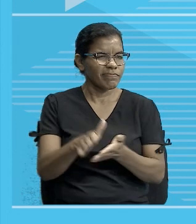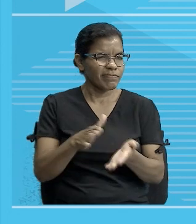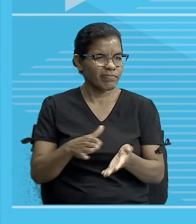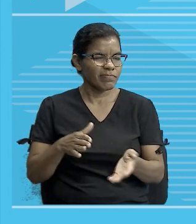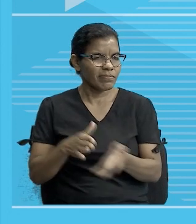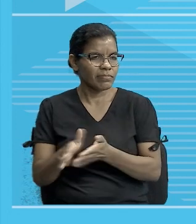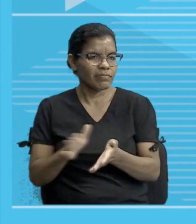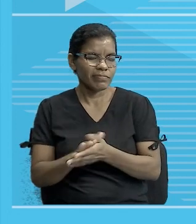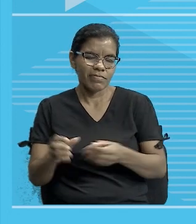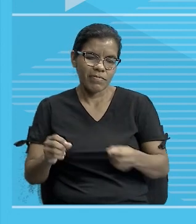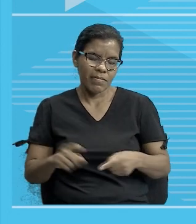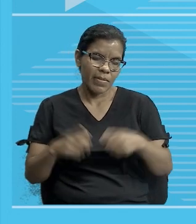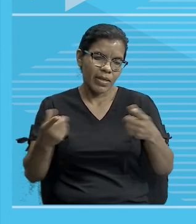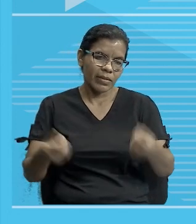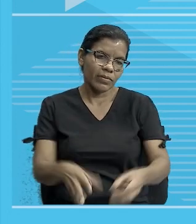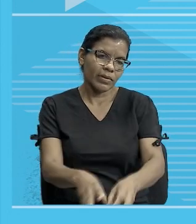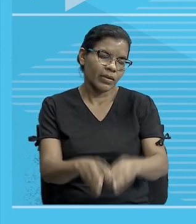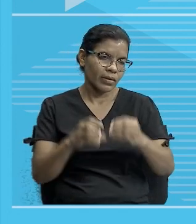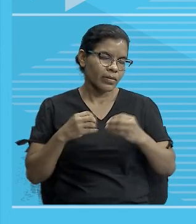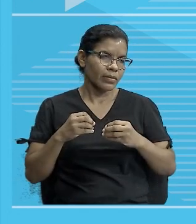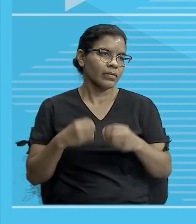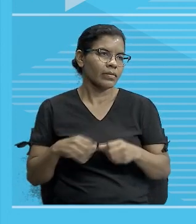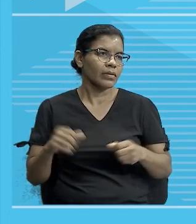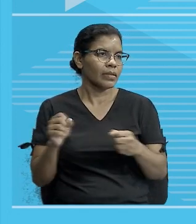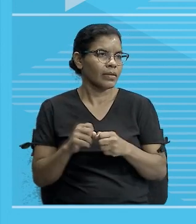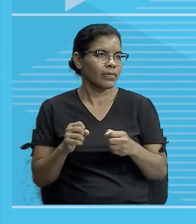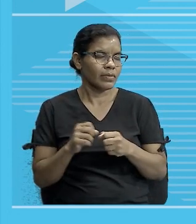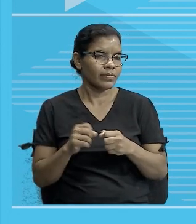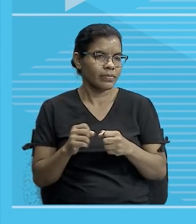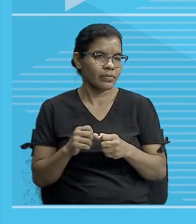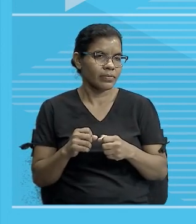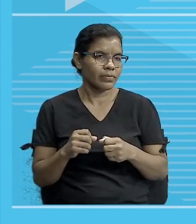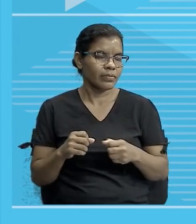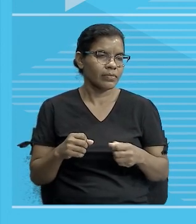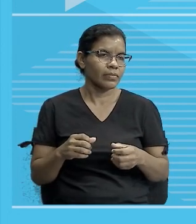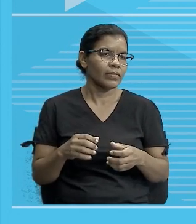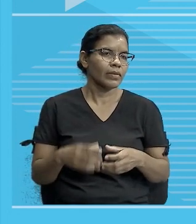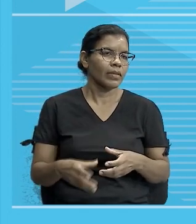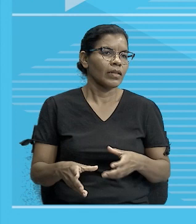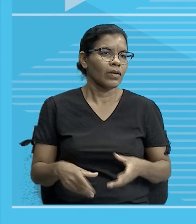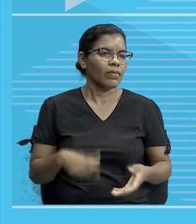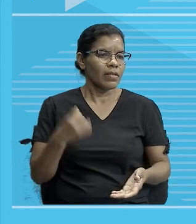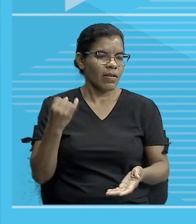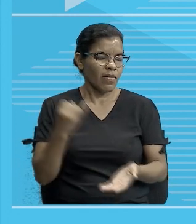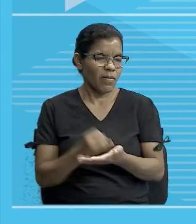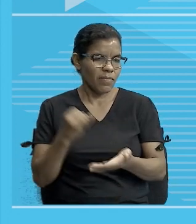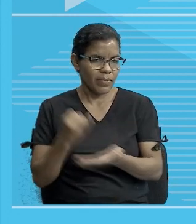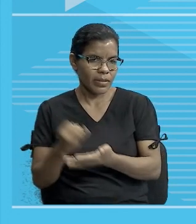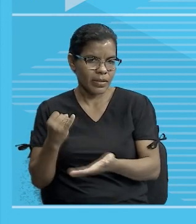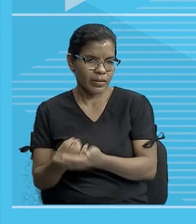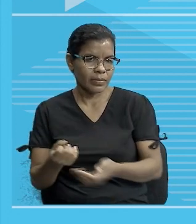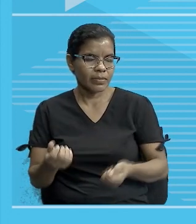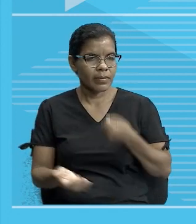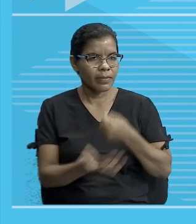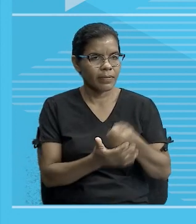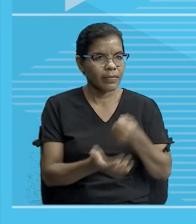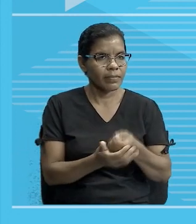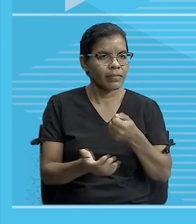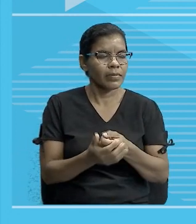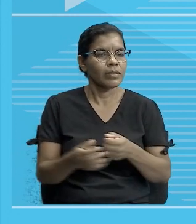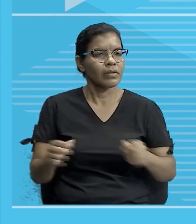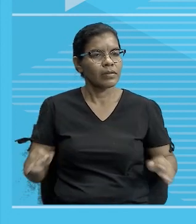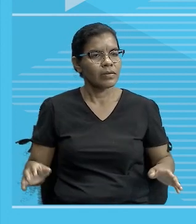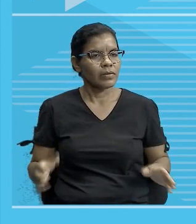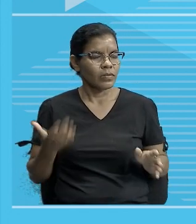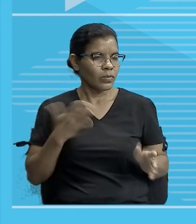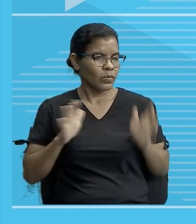do que arrecadando. Eu quero fazer uma reforma e começar a cobrar impostos dos ricos que não pagam,